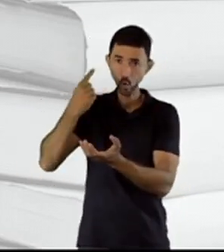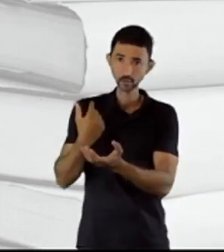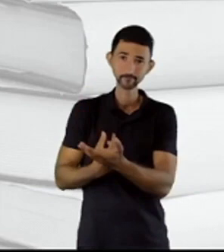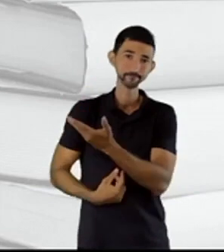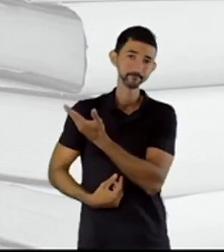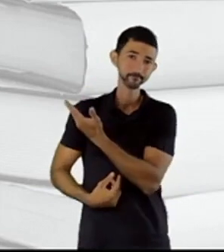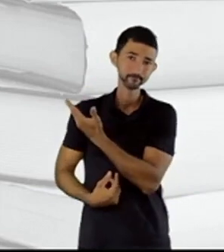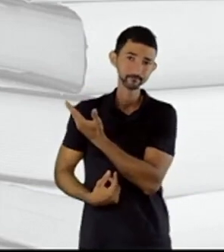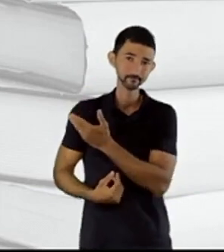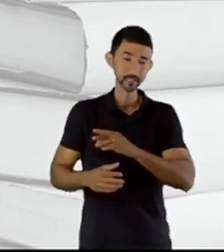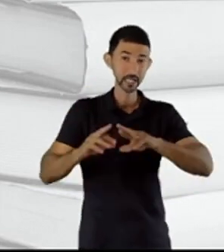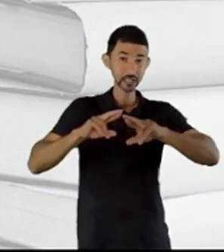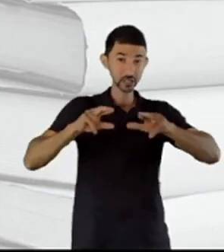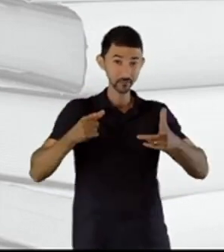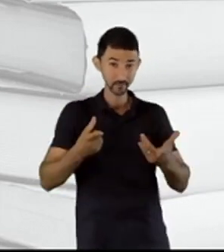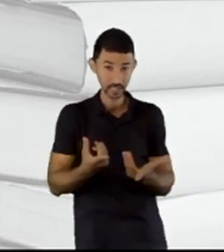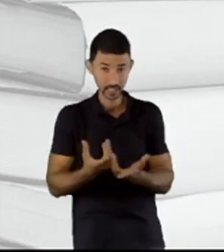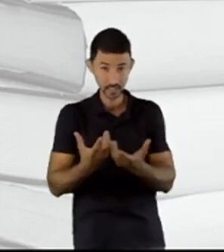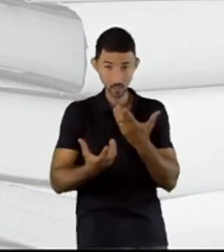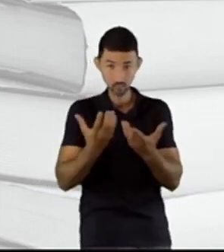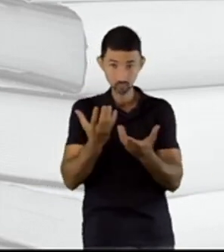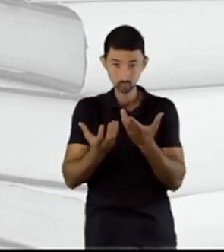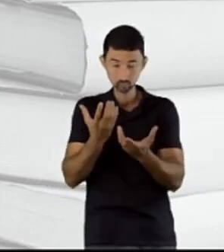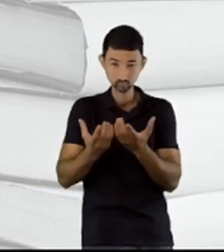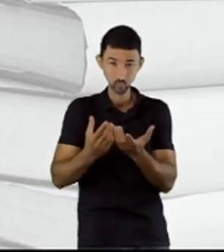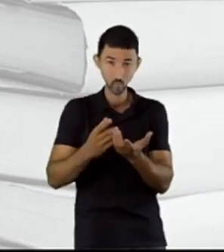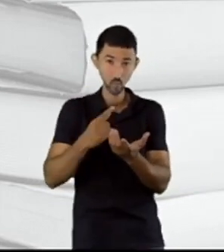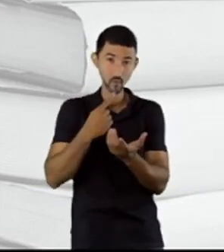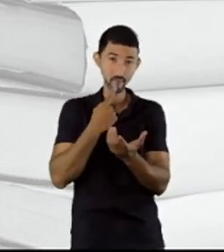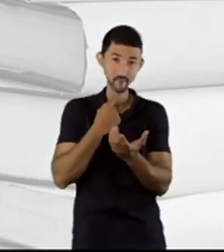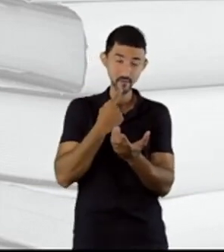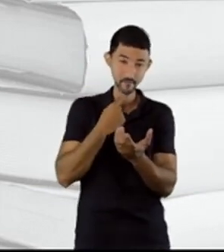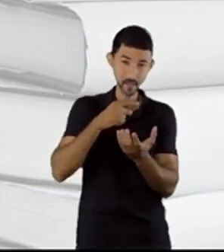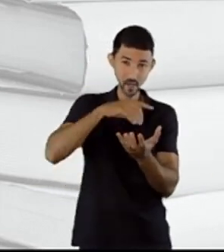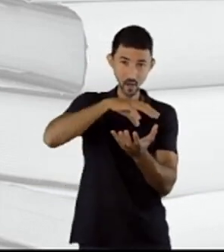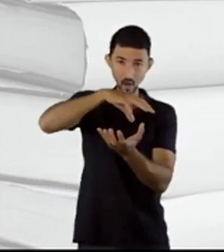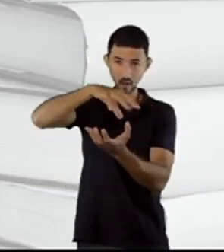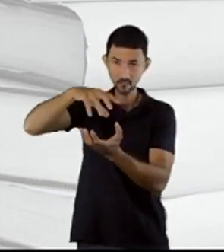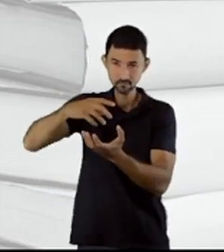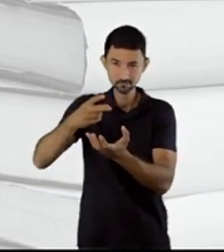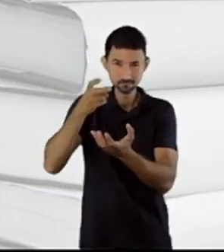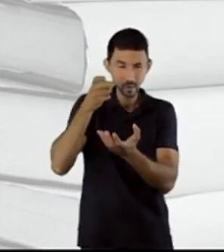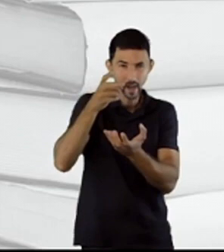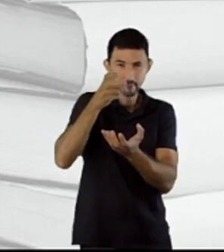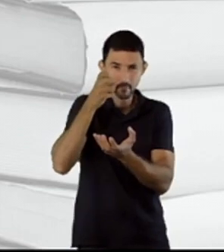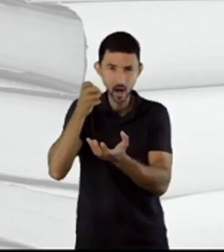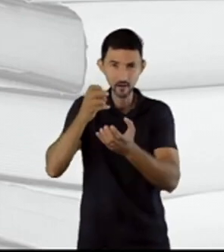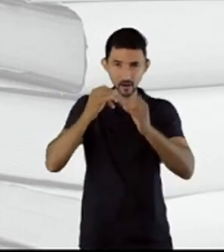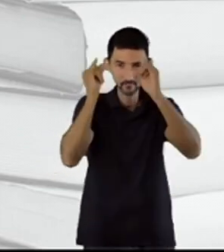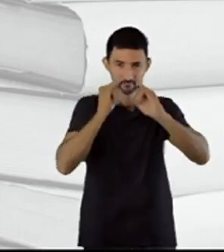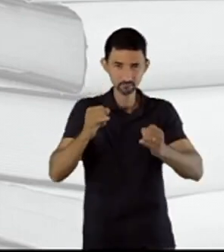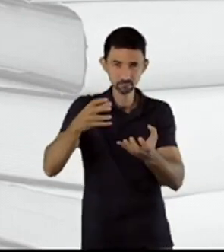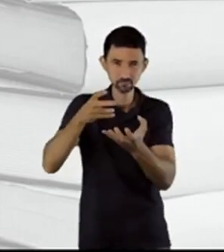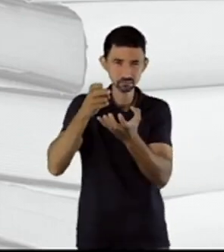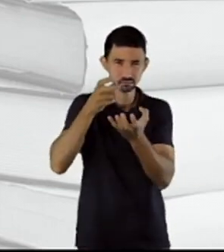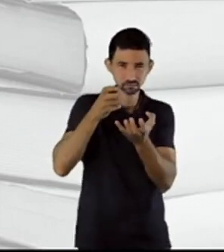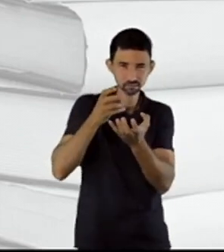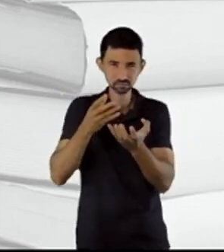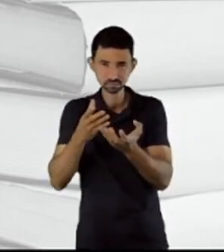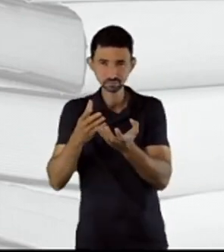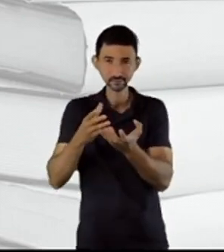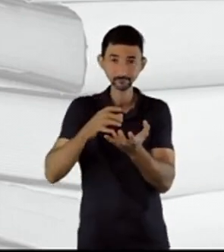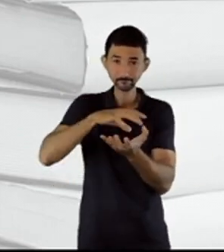bem diferente do que é hoje em dia, como vocês podem ver aqui. Vocês conseguem perceber nessa imagem? Olha só, a Terra